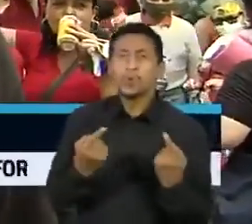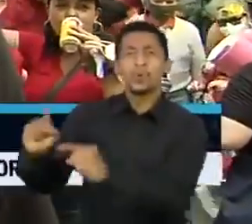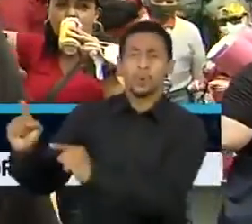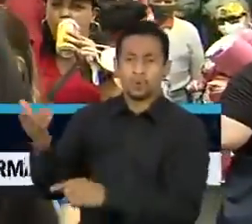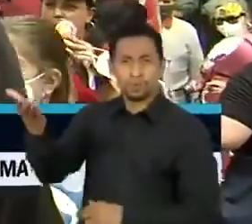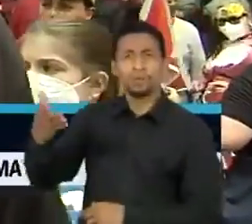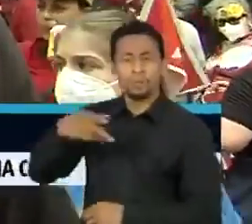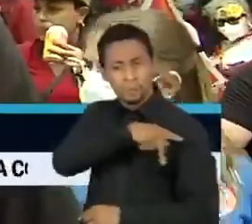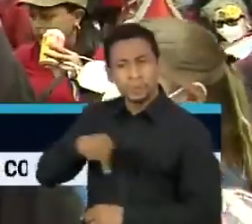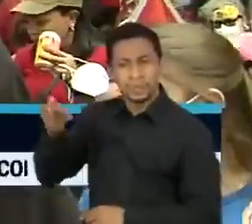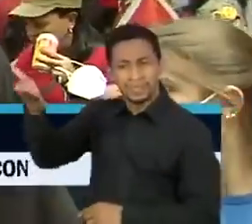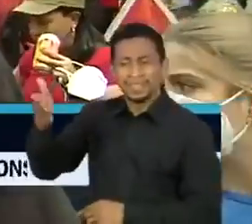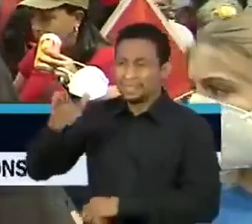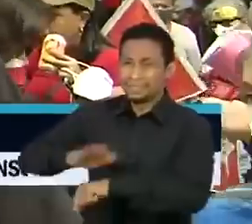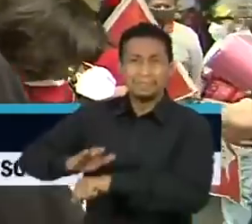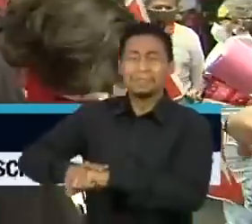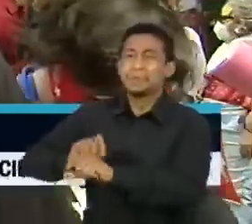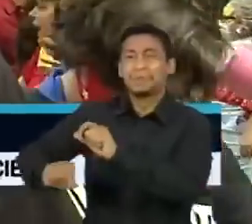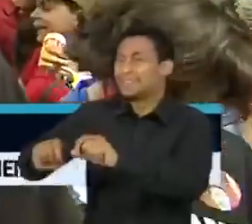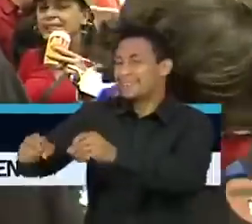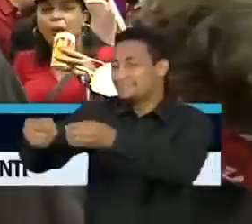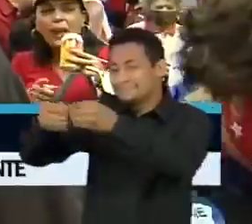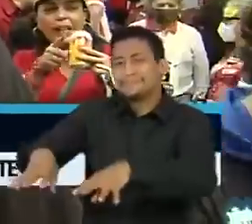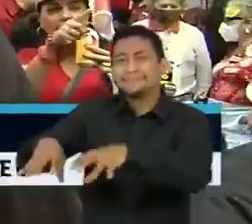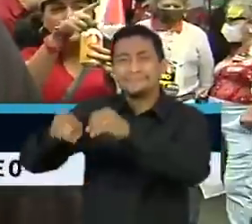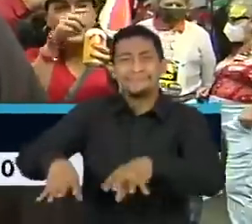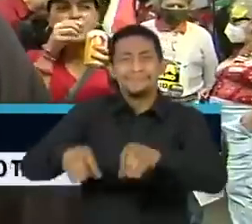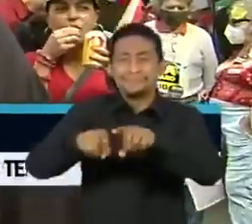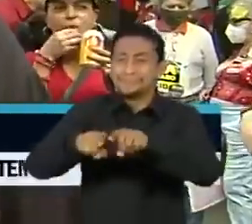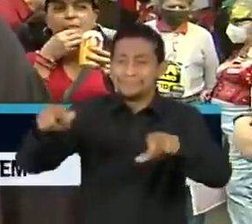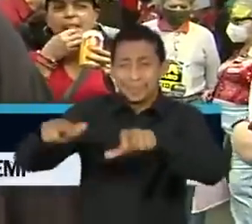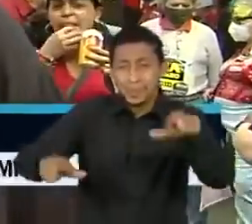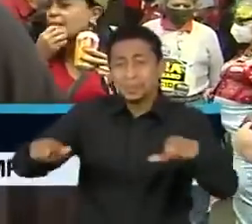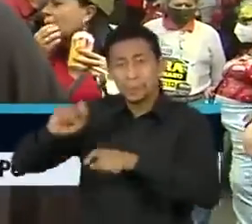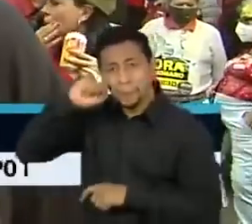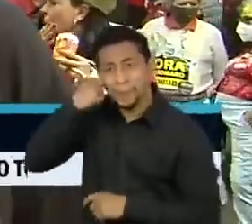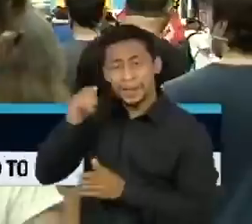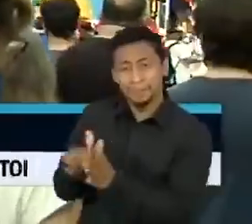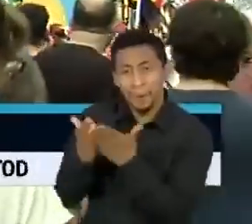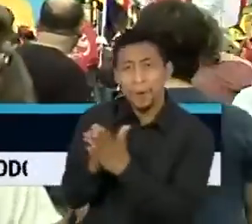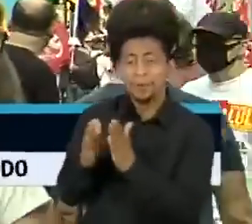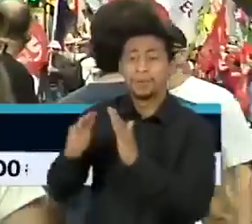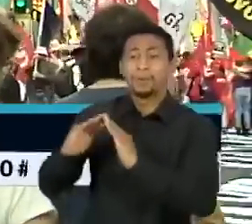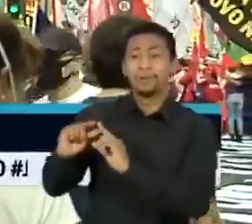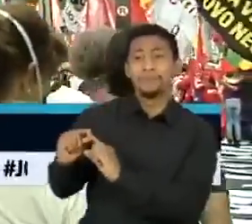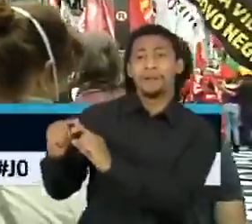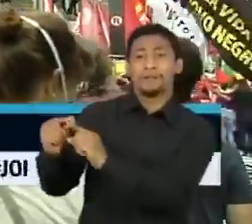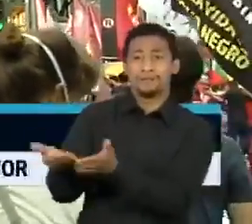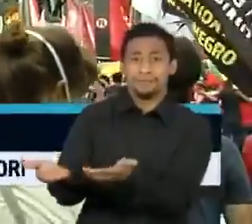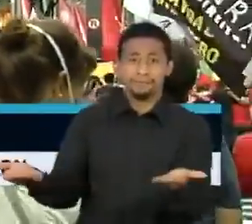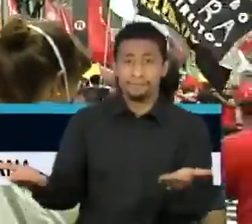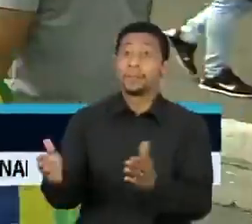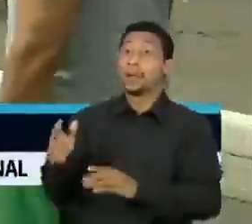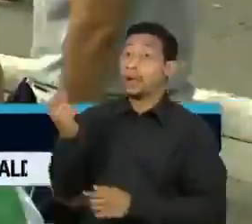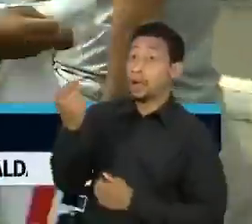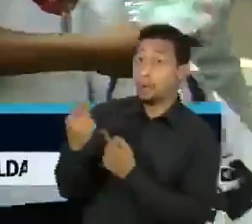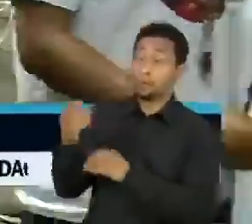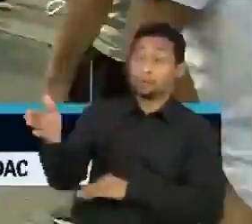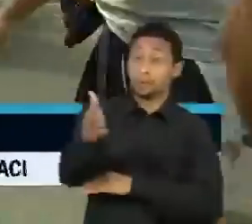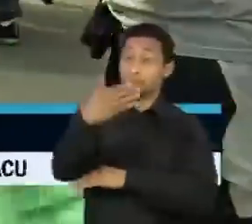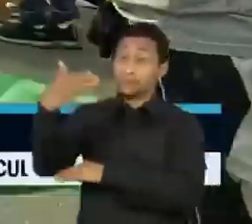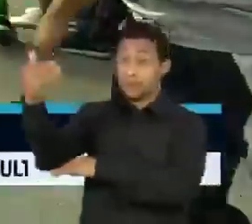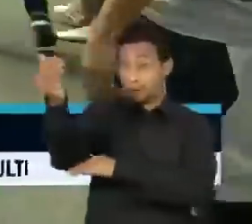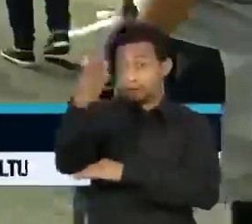feito políticas que tem prejudicado a população preta, pobre e periférica. Algumas pessoas levaram bandeiras do